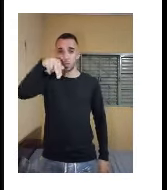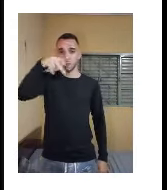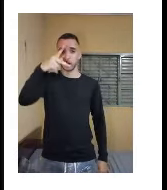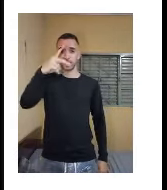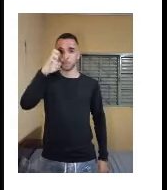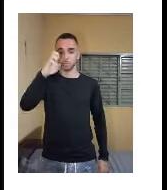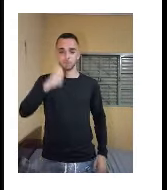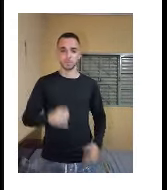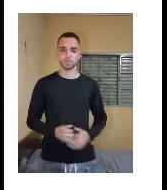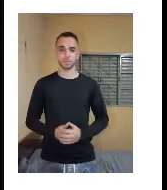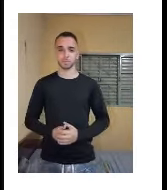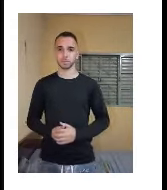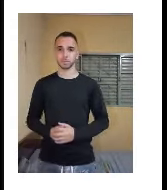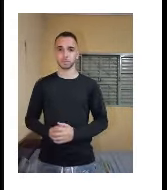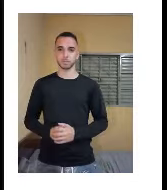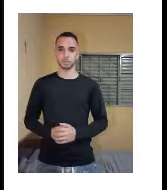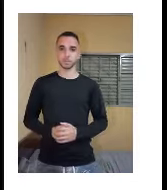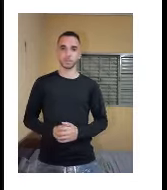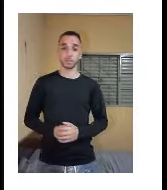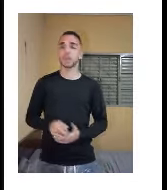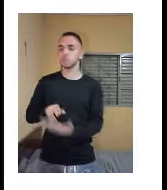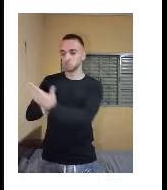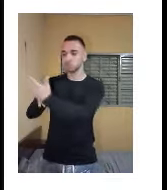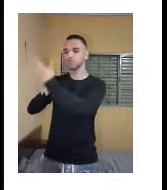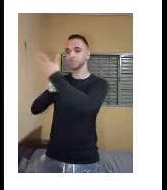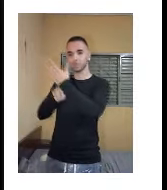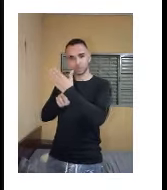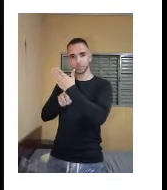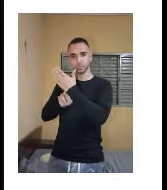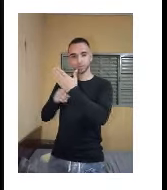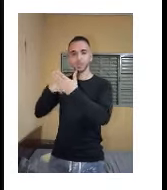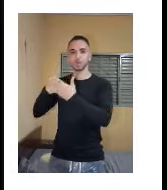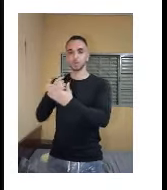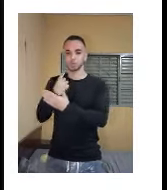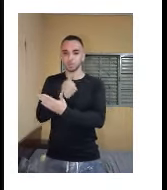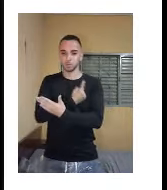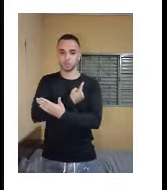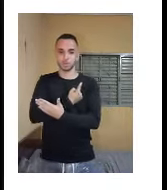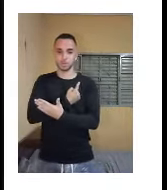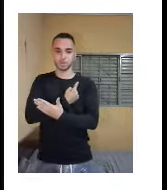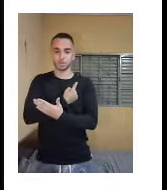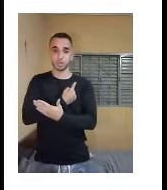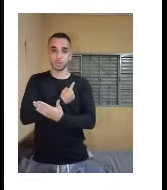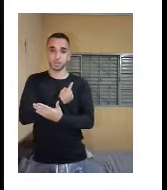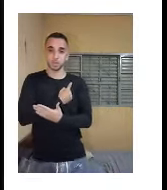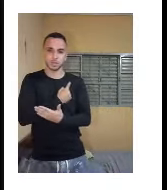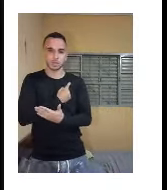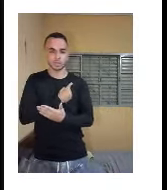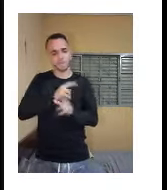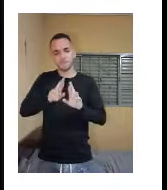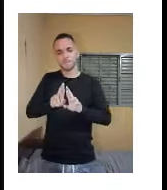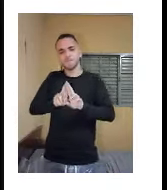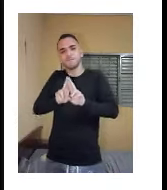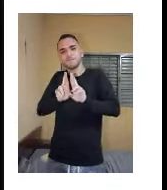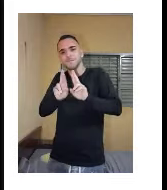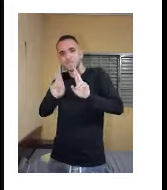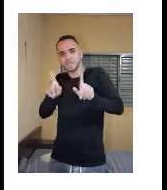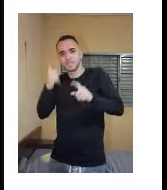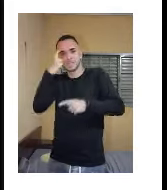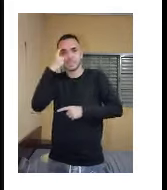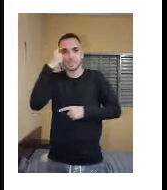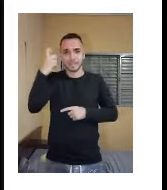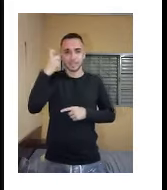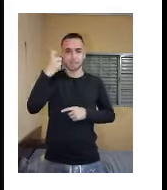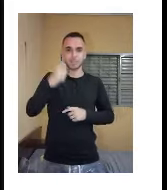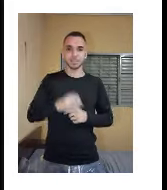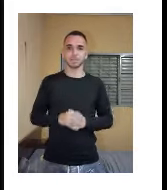que trouxeram, de alguma forma, ou aborda e discute os diferentes aspectos do sistema climático, né?